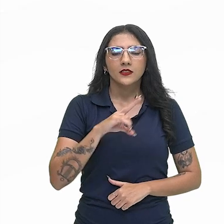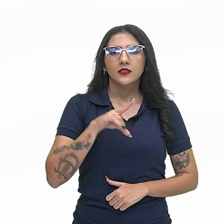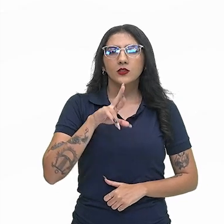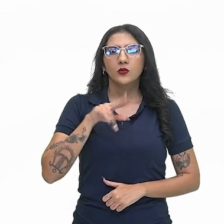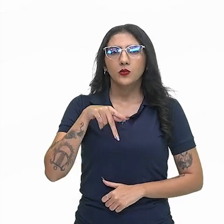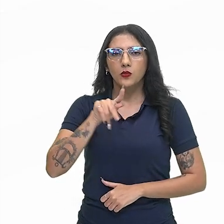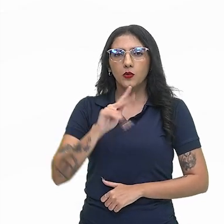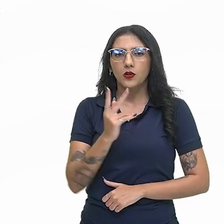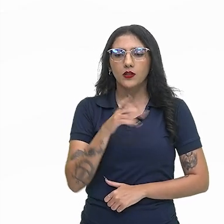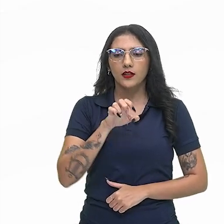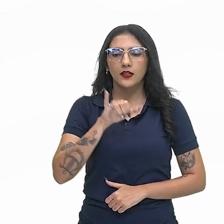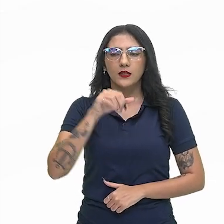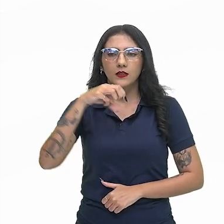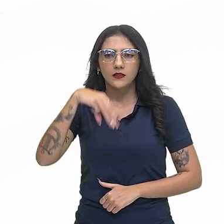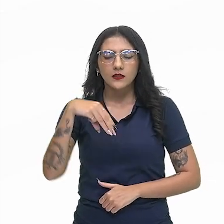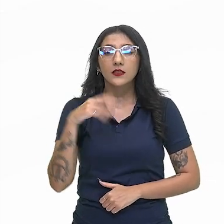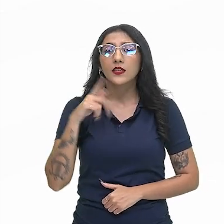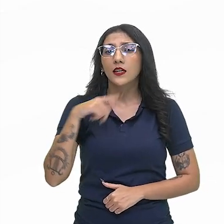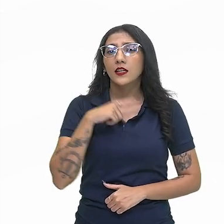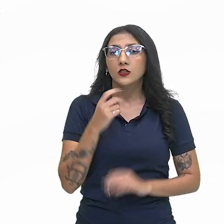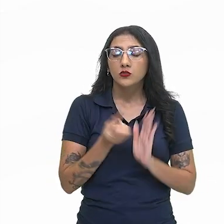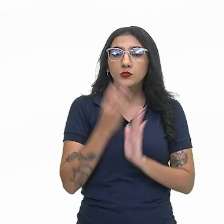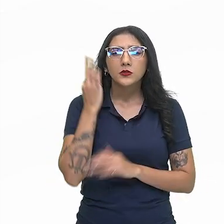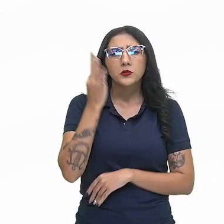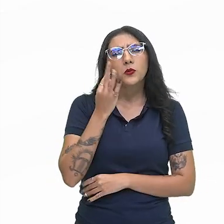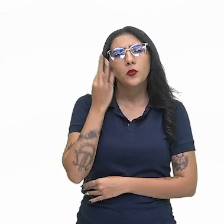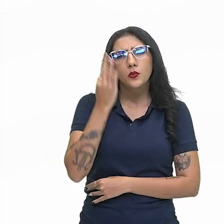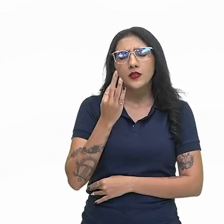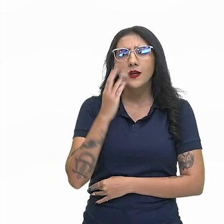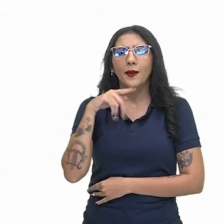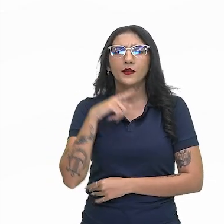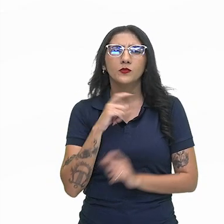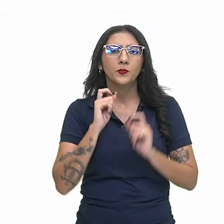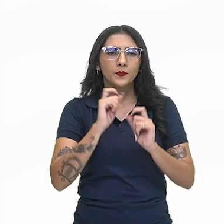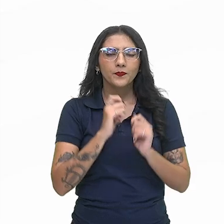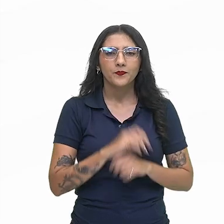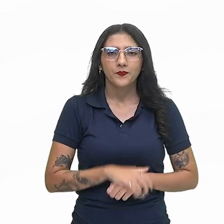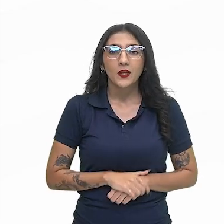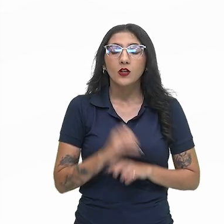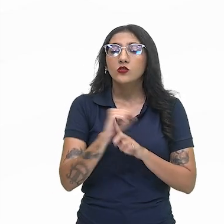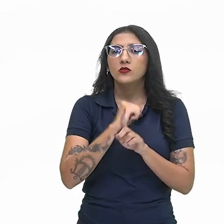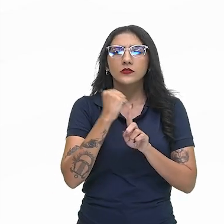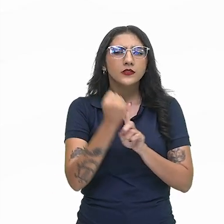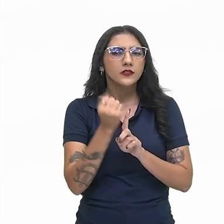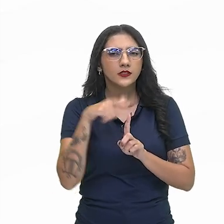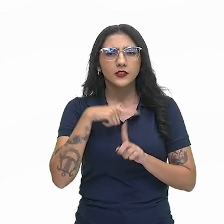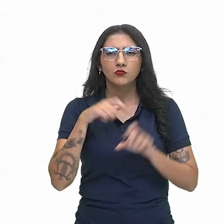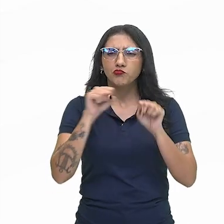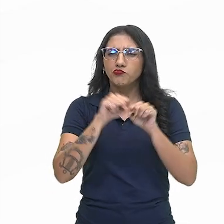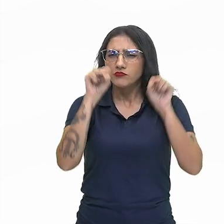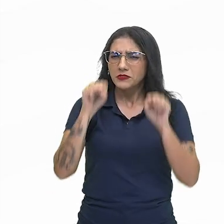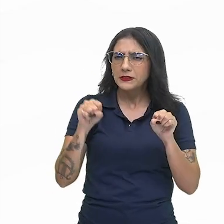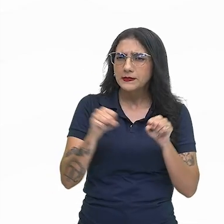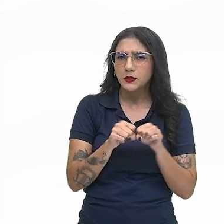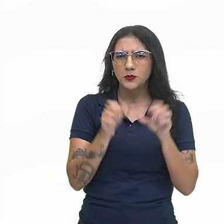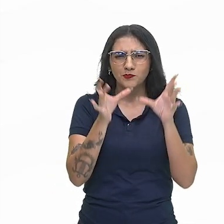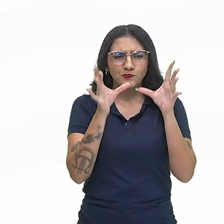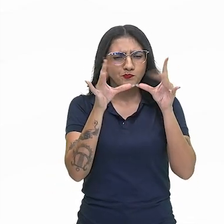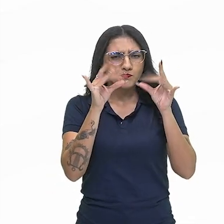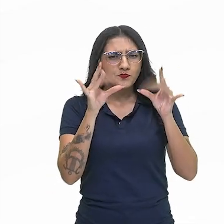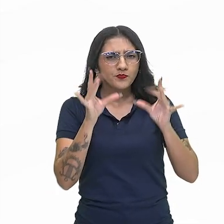Durkheim desenvolveu uma teoria segundo a qual a sociedade é um sistema complexo